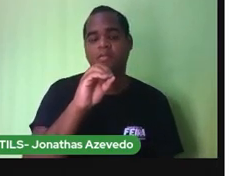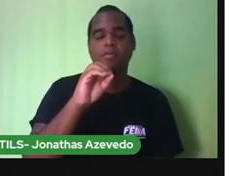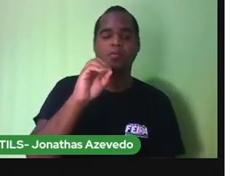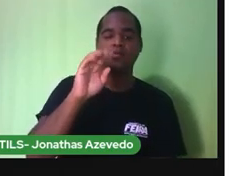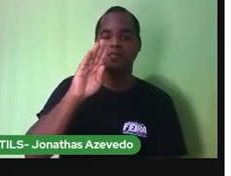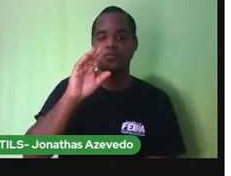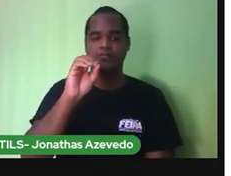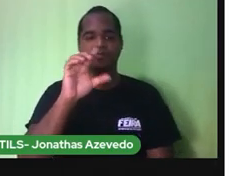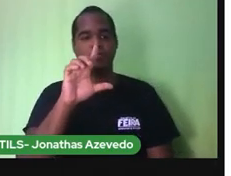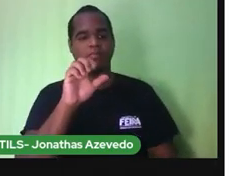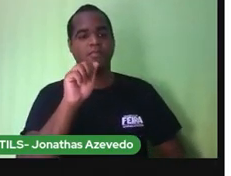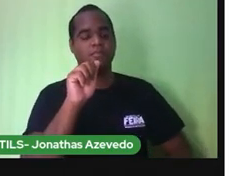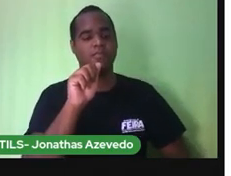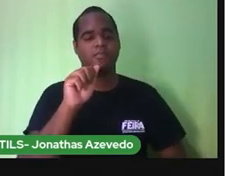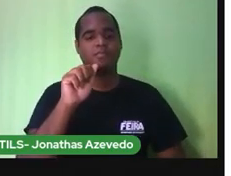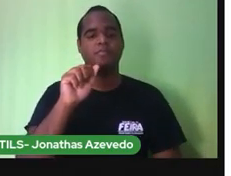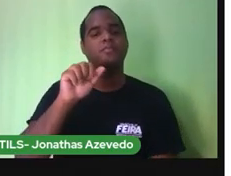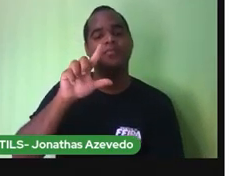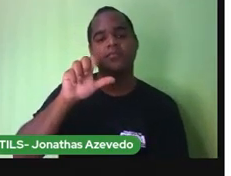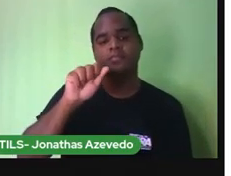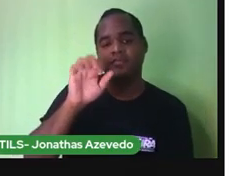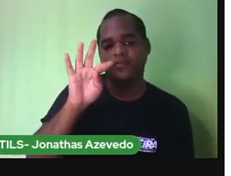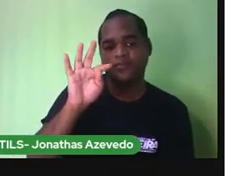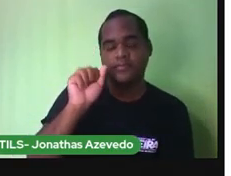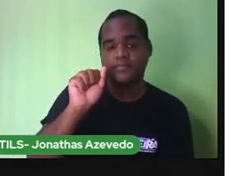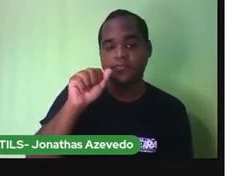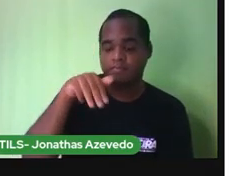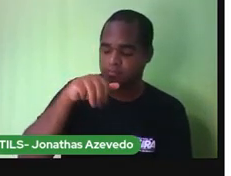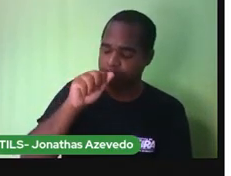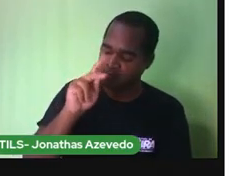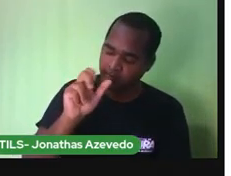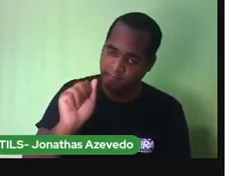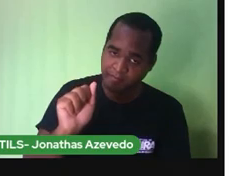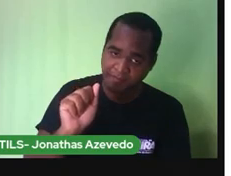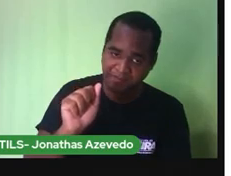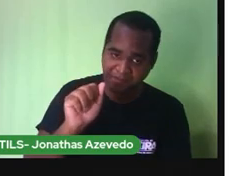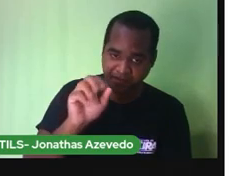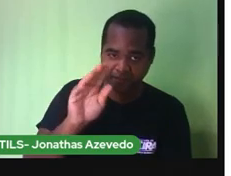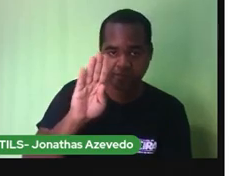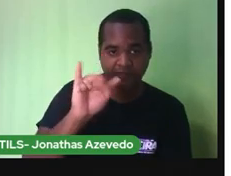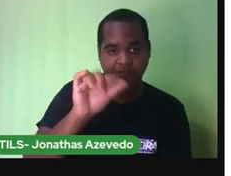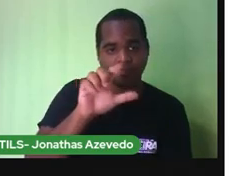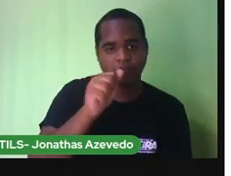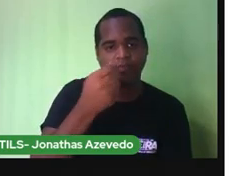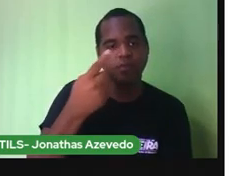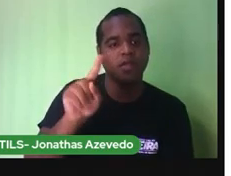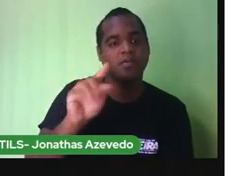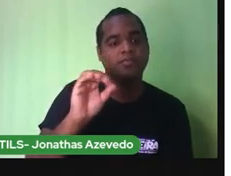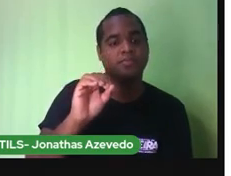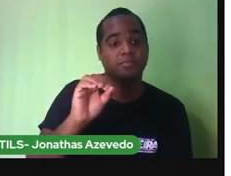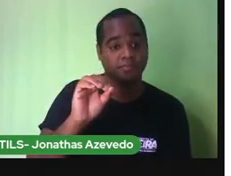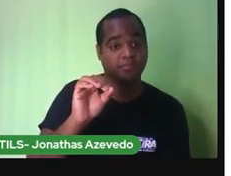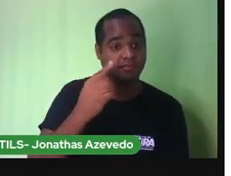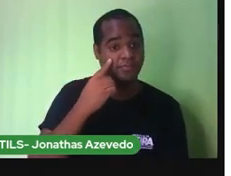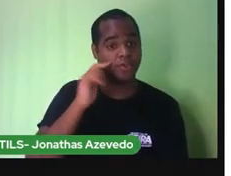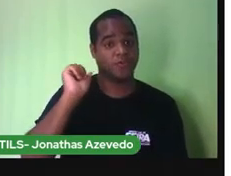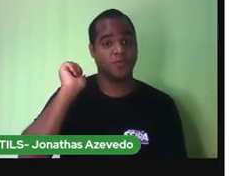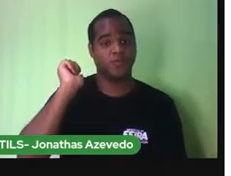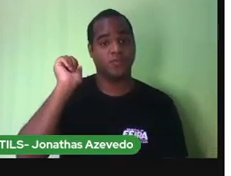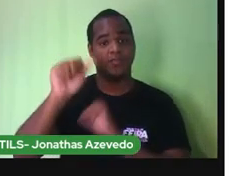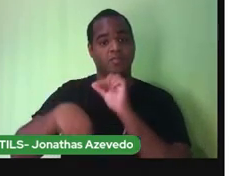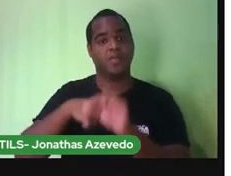bola lata mapa e Baião nós vamos trocar